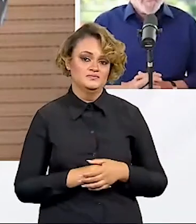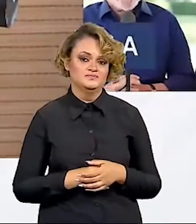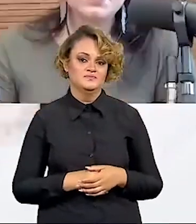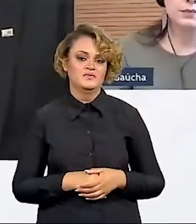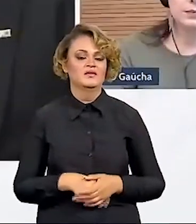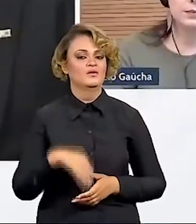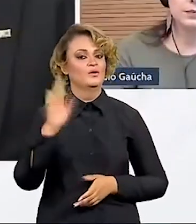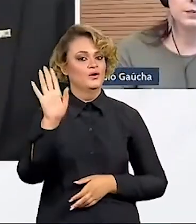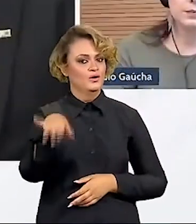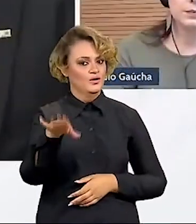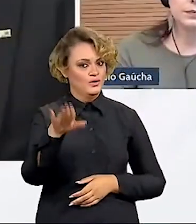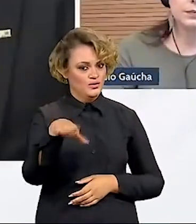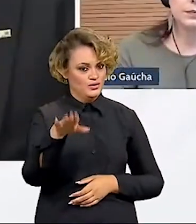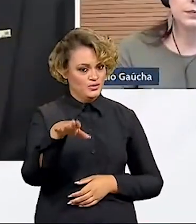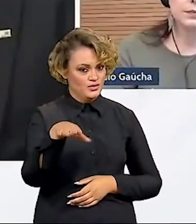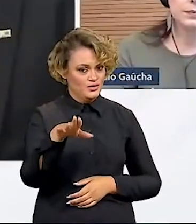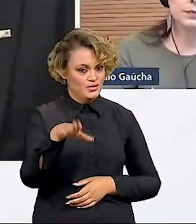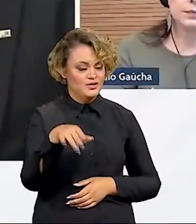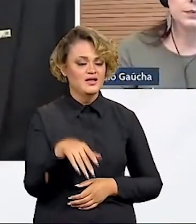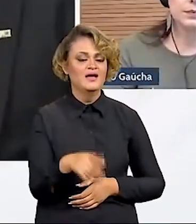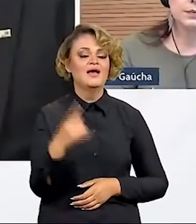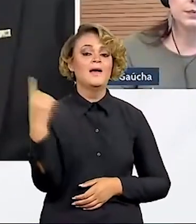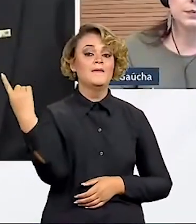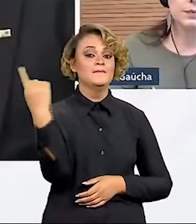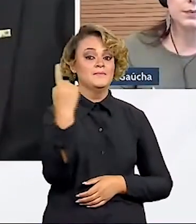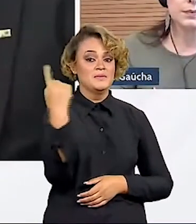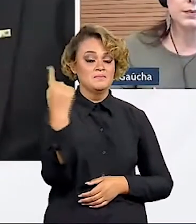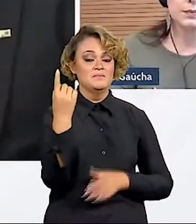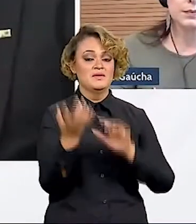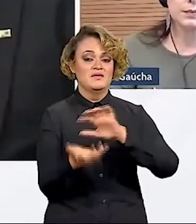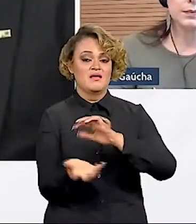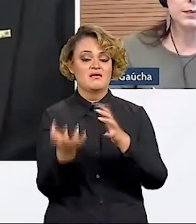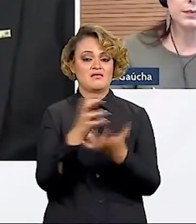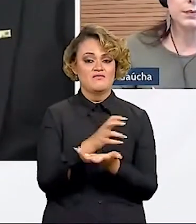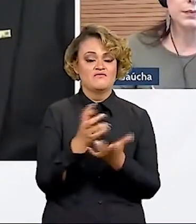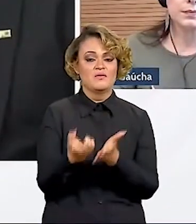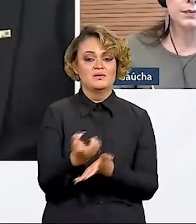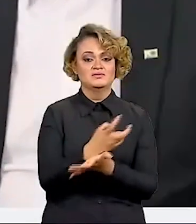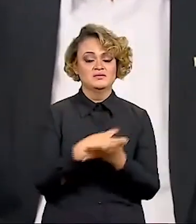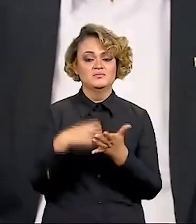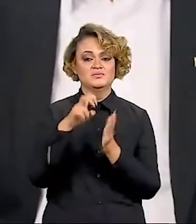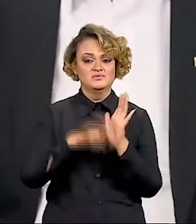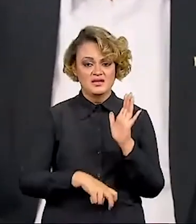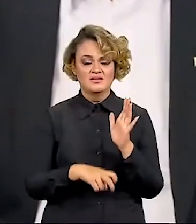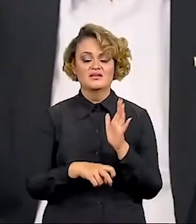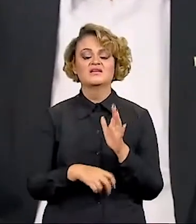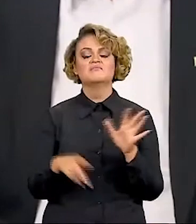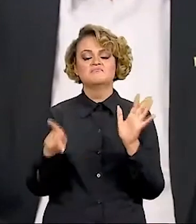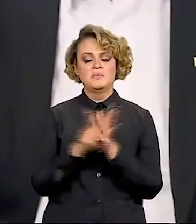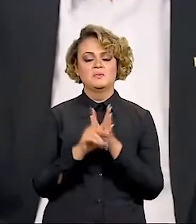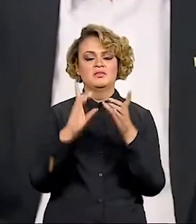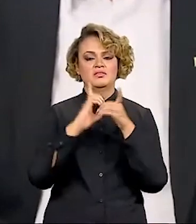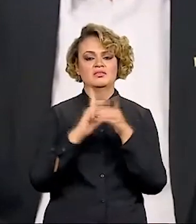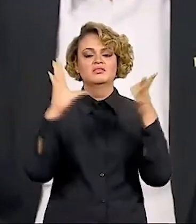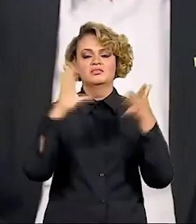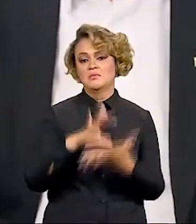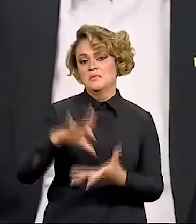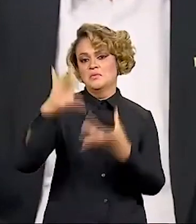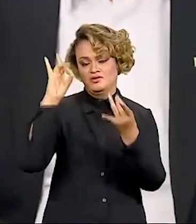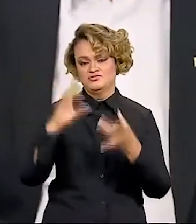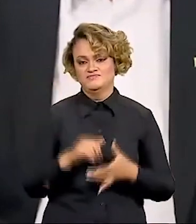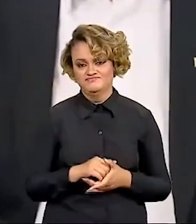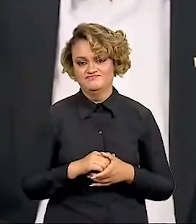vai ser a primeira reforma tributária votada no regime democrático a última reforma